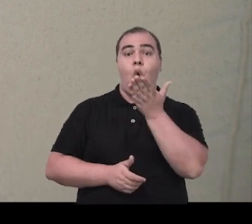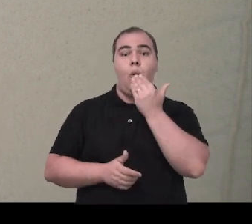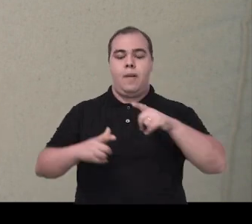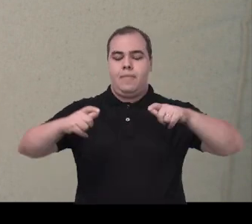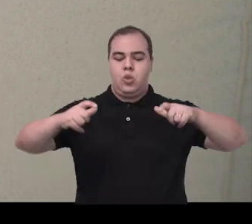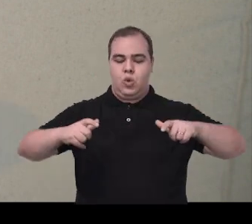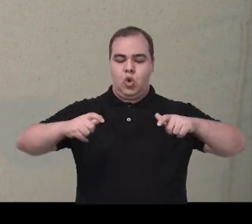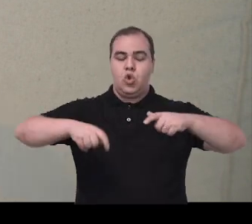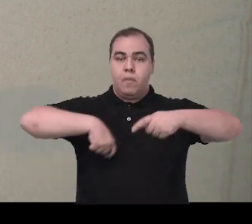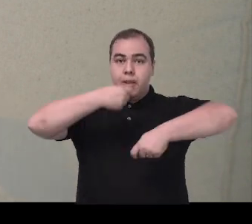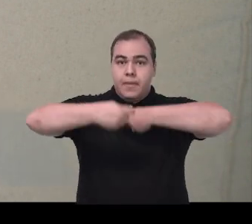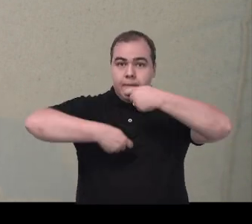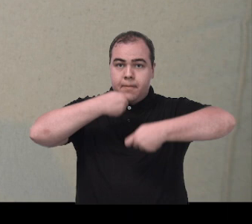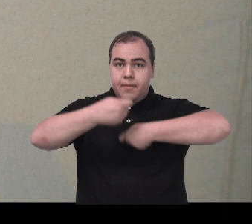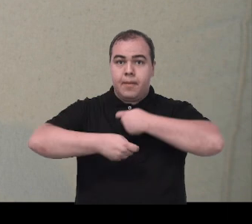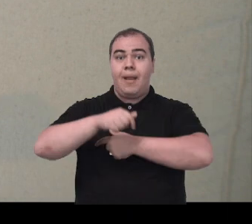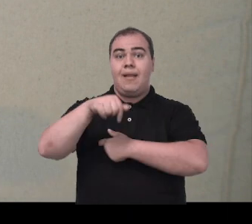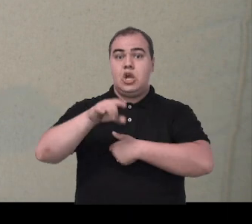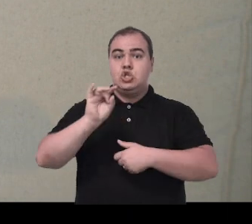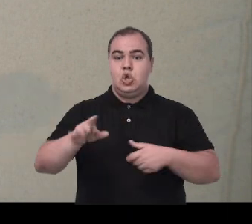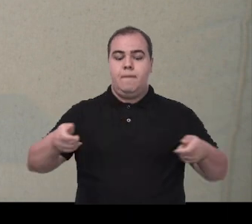redondo, porque aqui só tinha